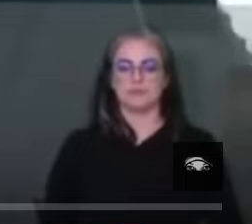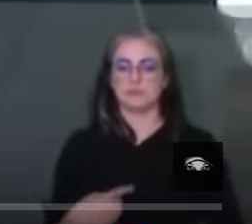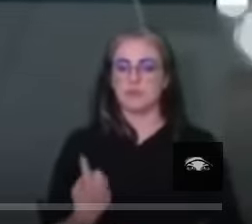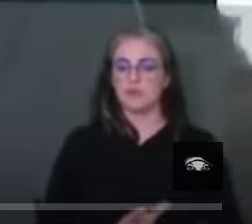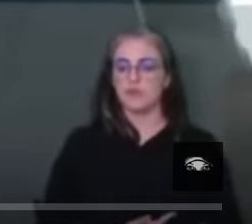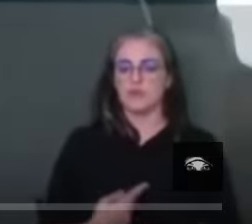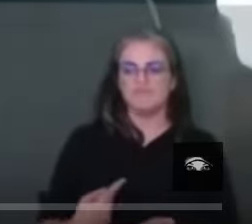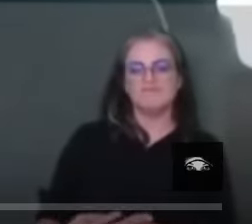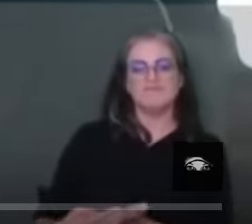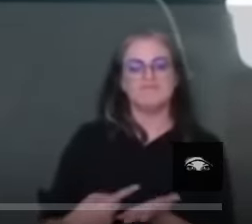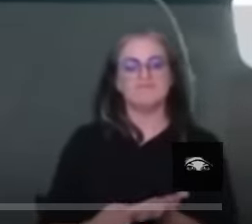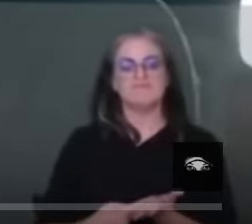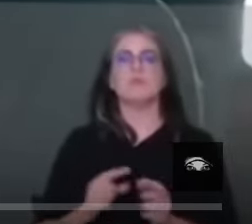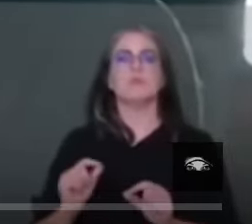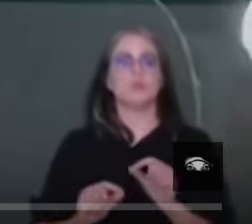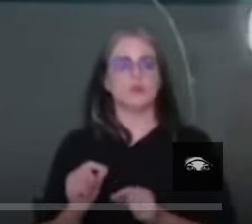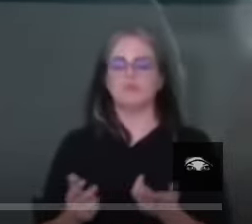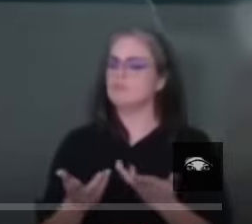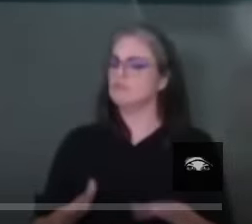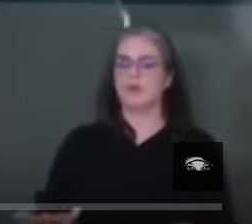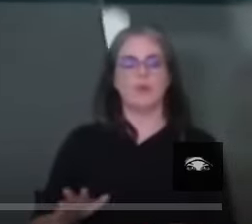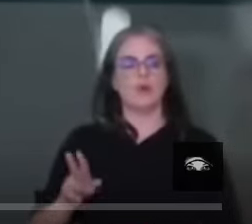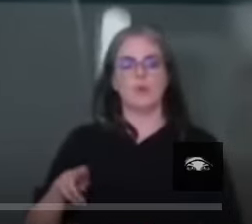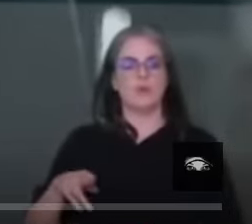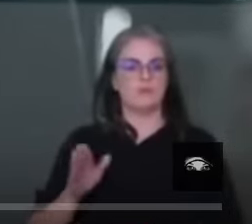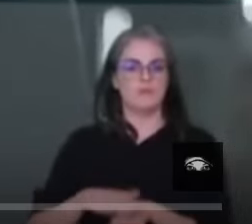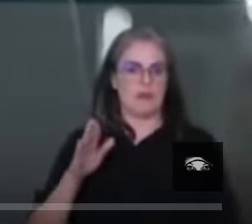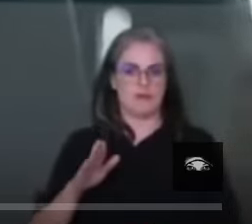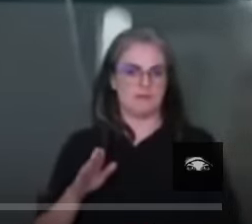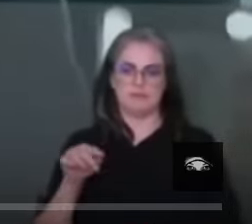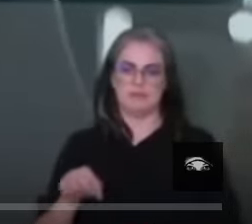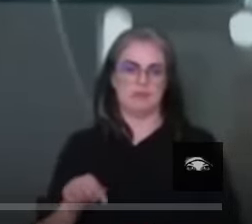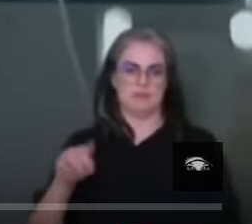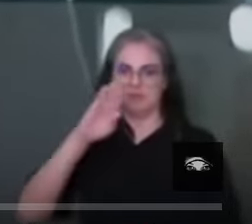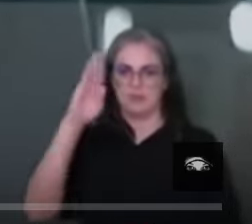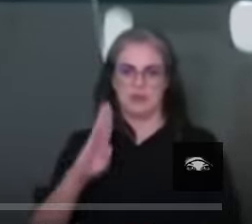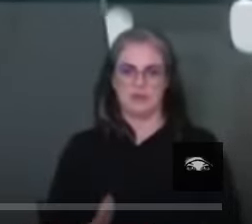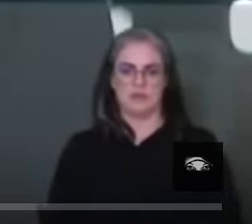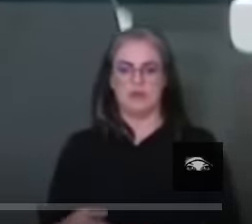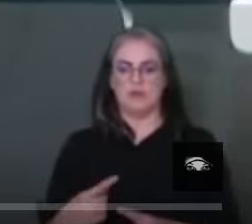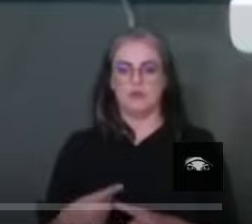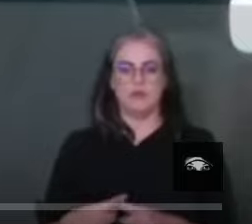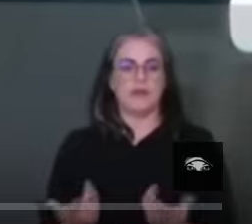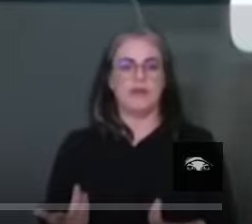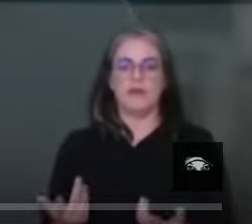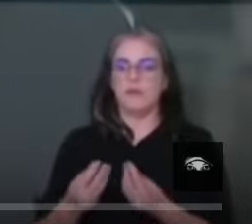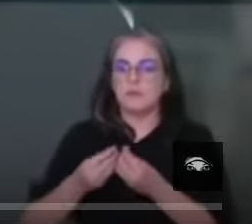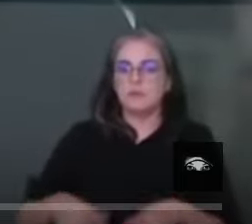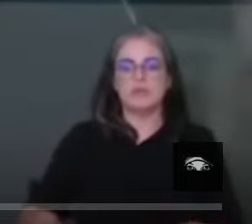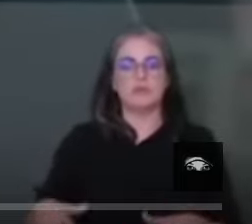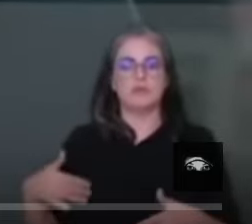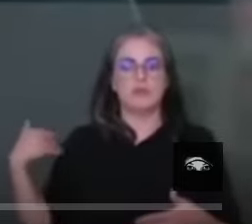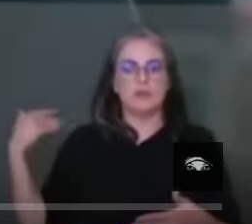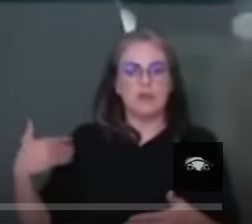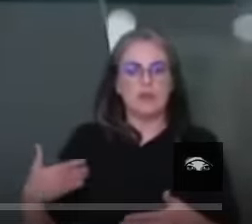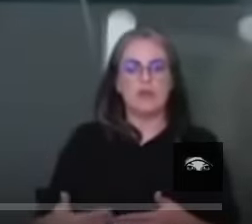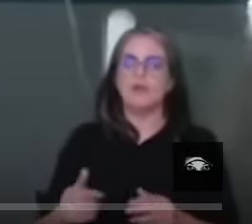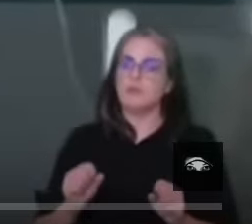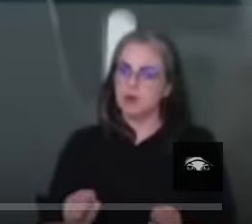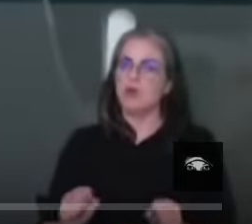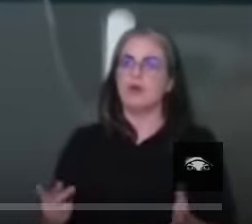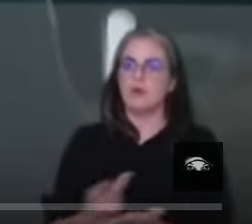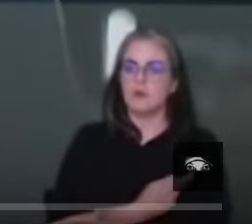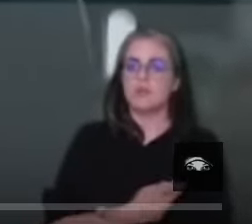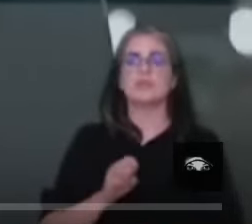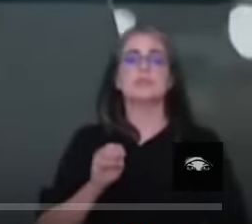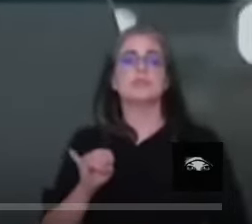marco que nós não gostaríamos de ver o Brasil caindo de Estado por Estado naquilo que nós vimos aqui. Se aquilo passasse a